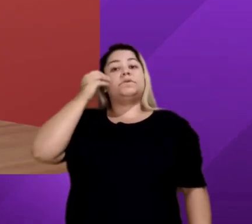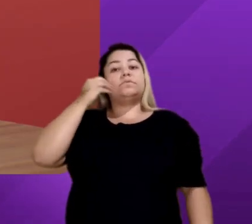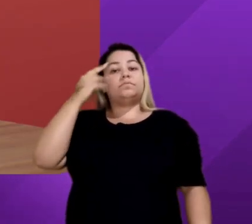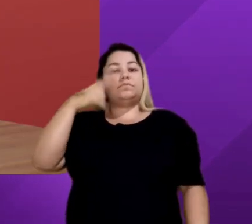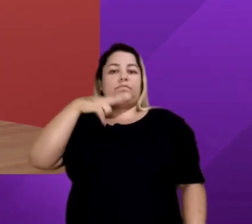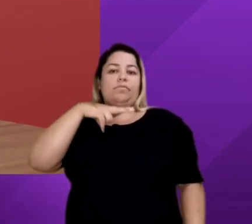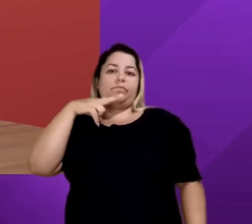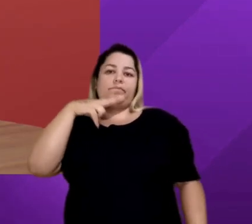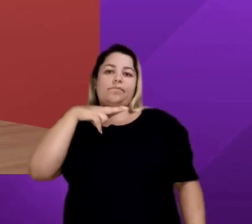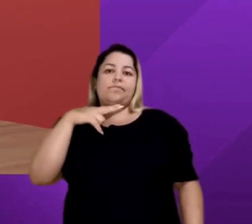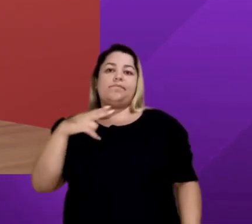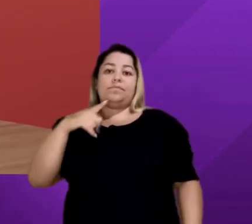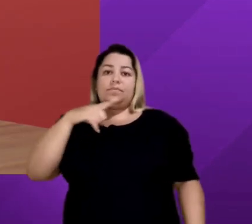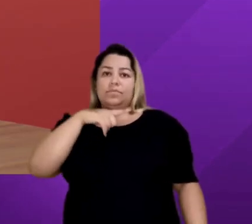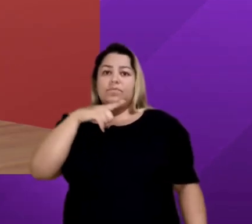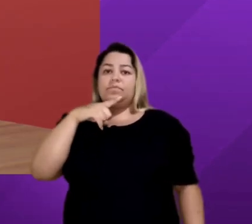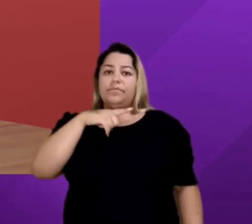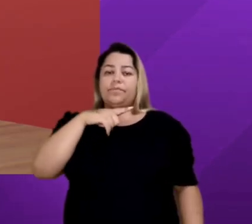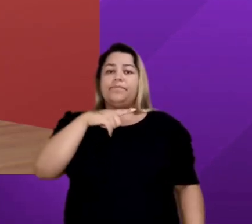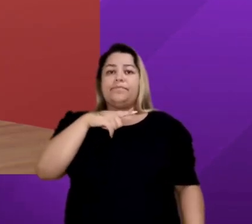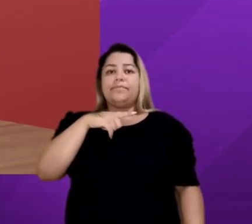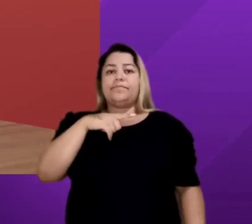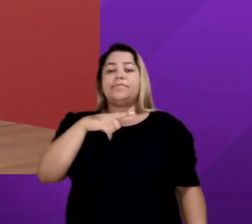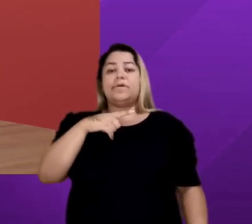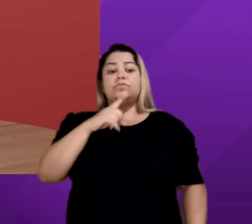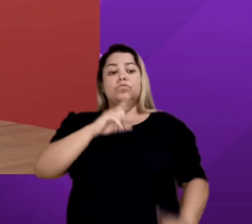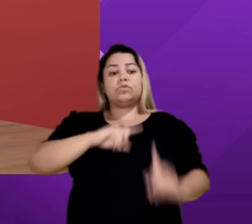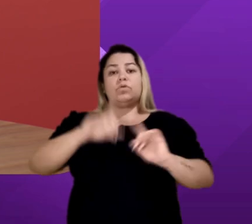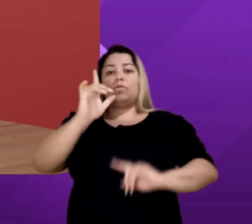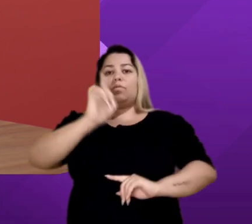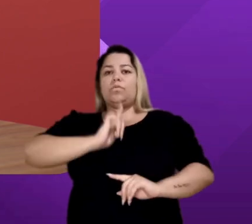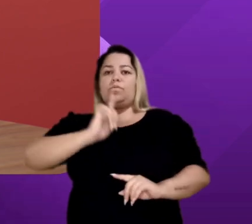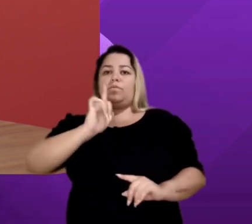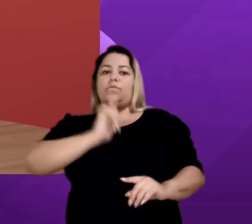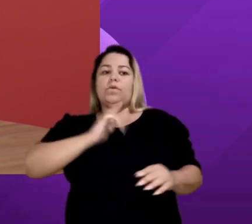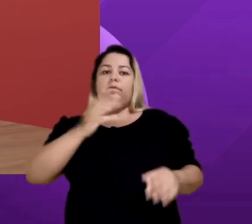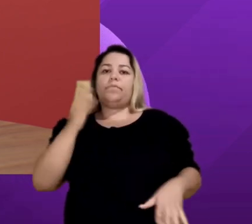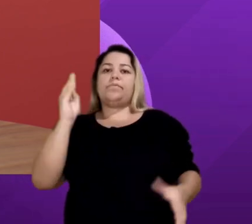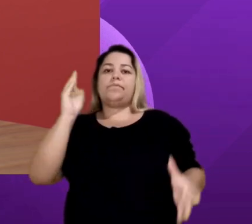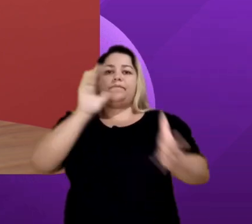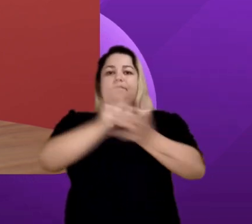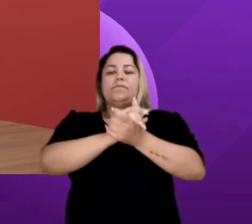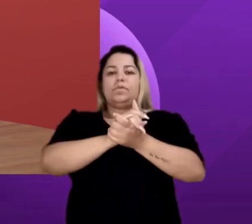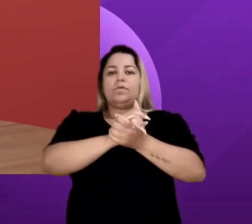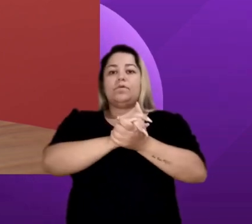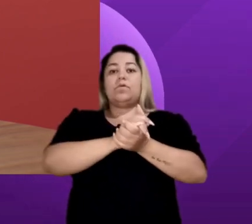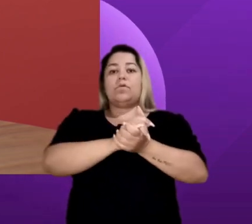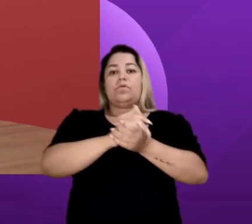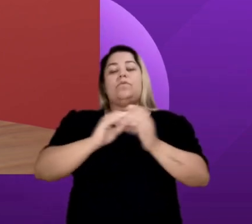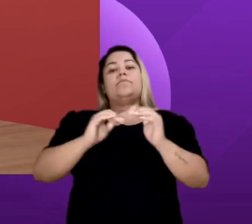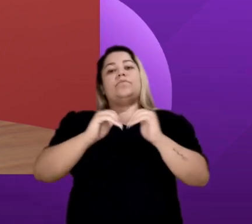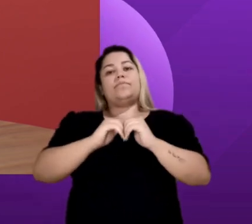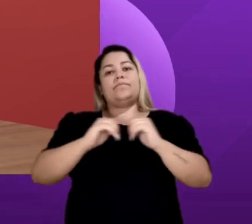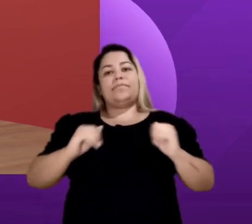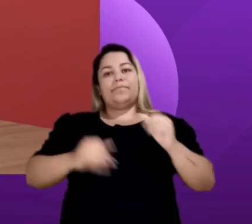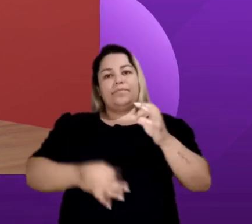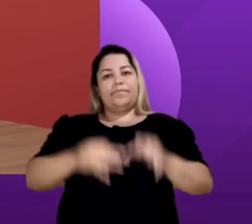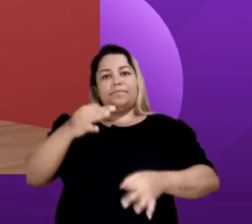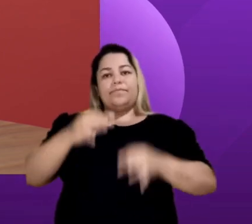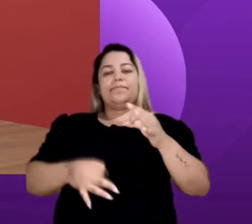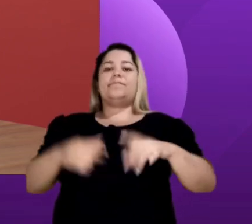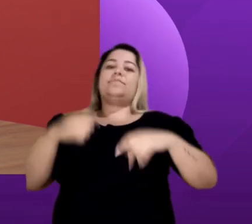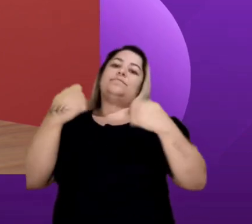a sorte de ter um companheiro que dividiu, né, por uma questão de justiça, eu preciso dar